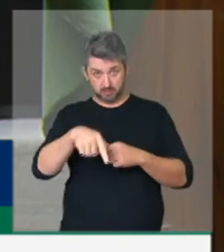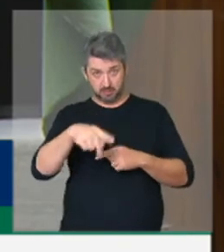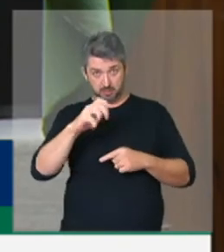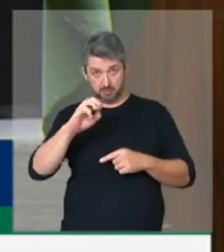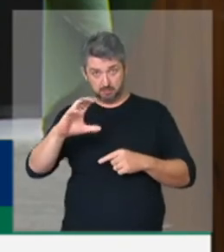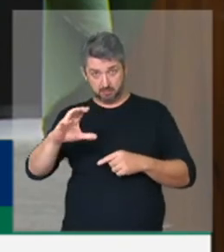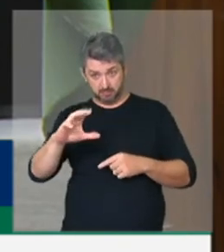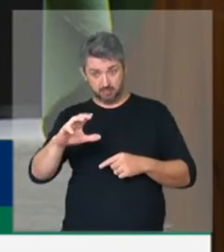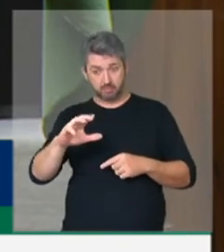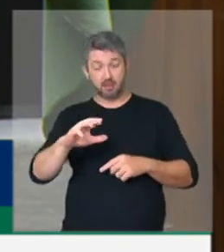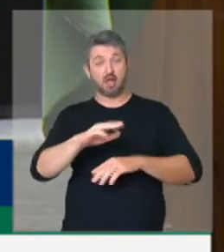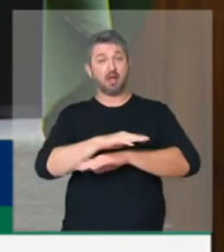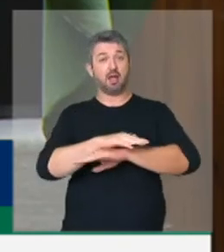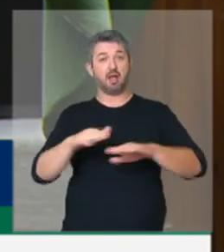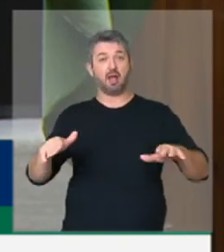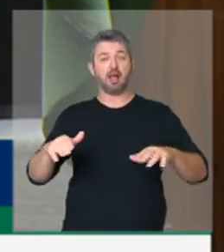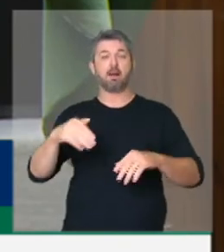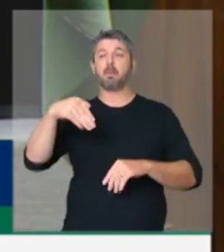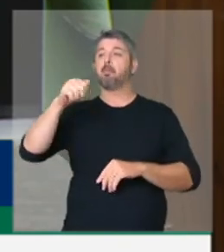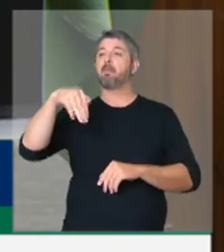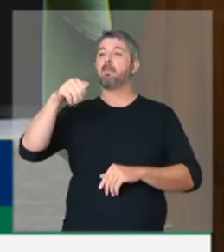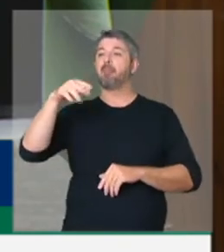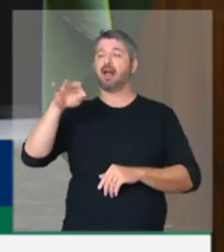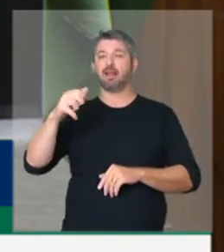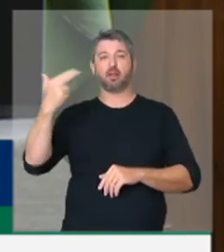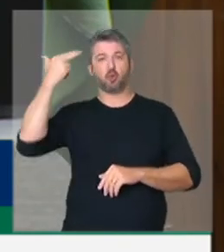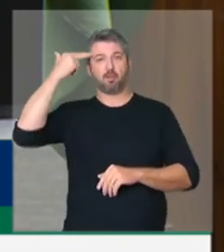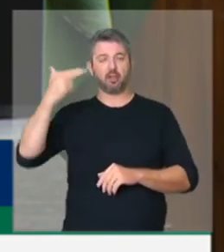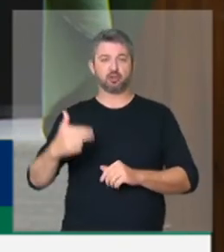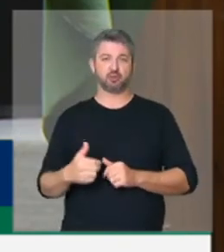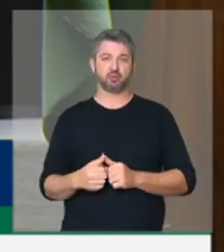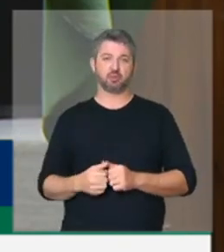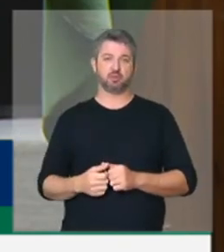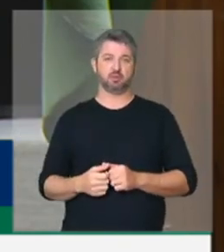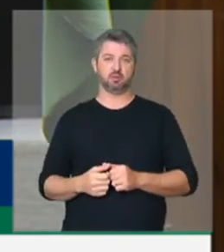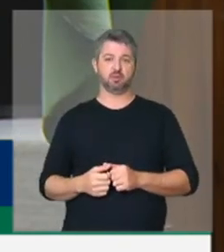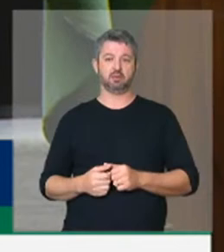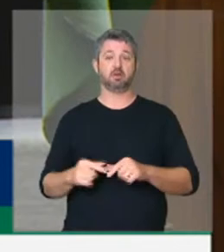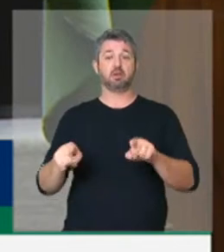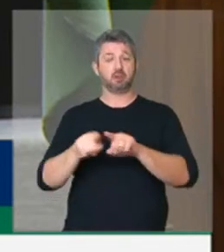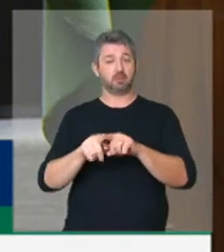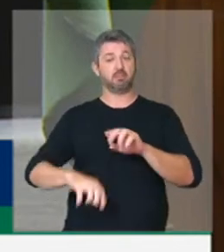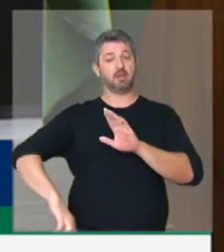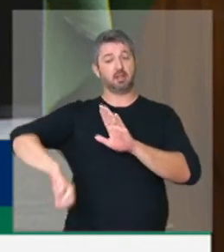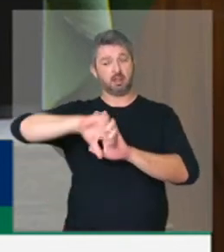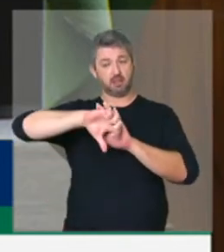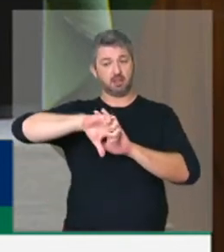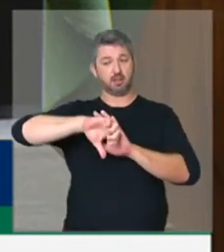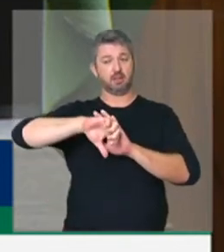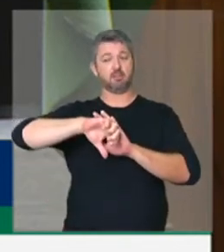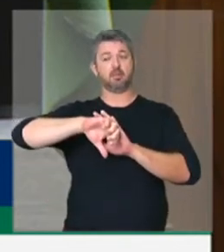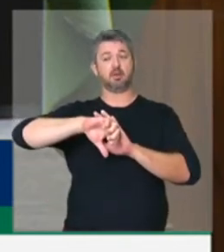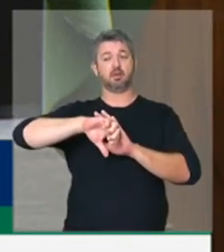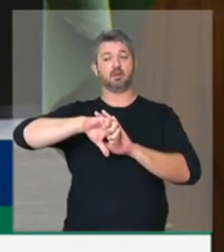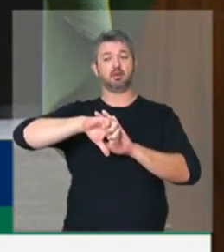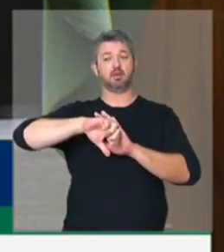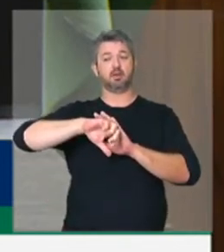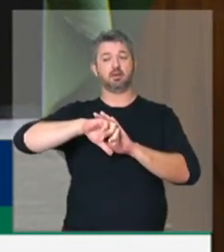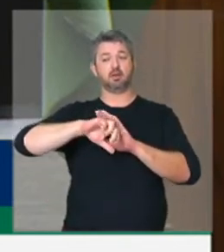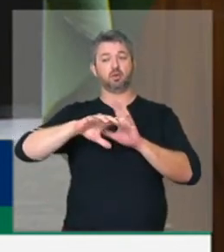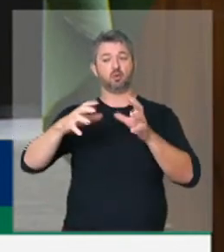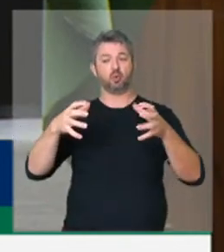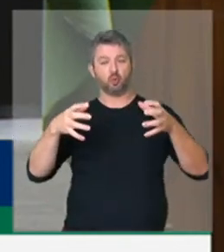ela vai acabar com a mamata da bandidagem e dos crimes, do crime